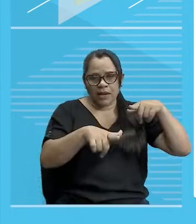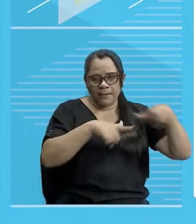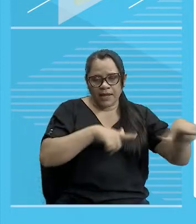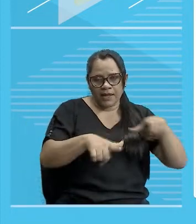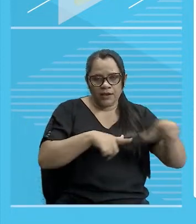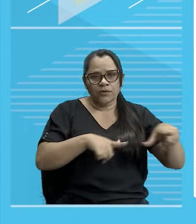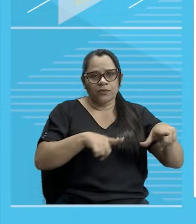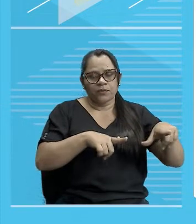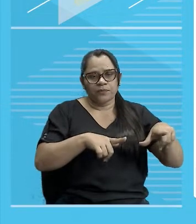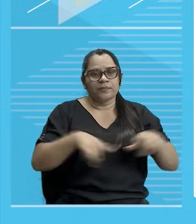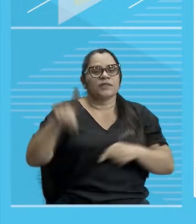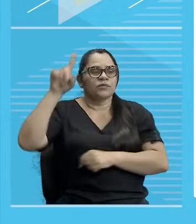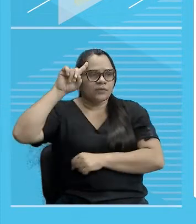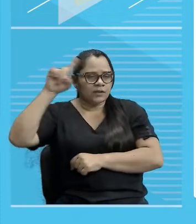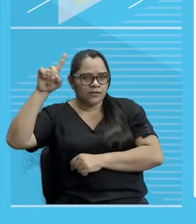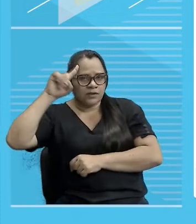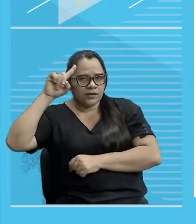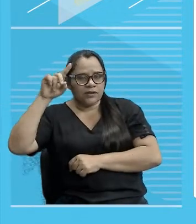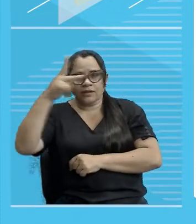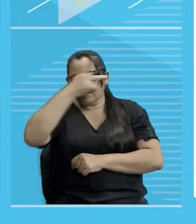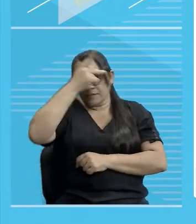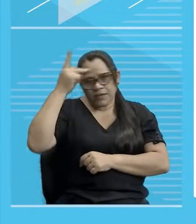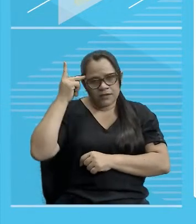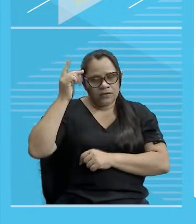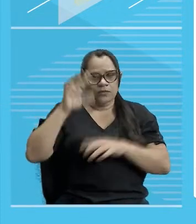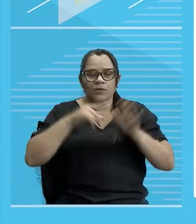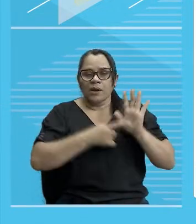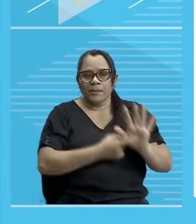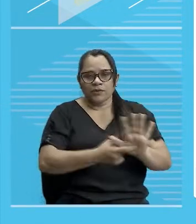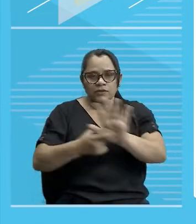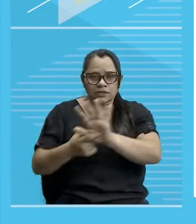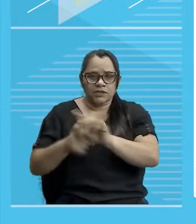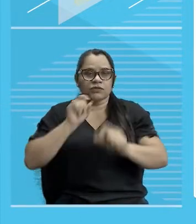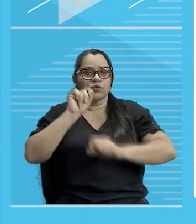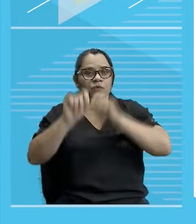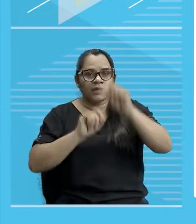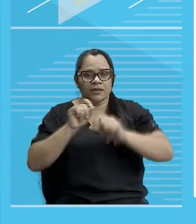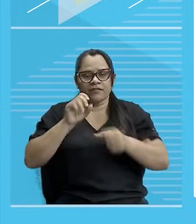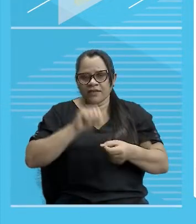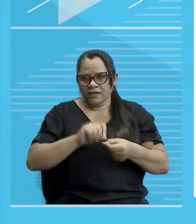pessoas o que fazer